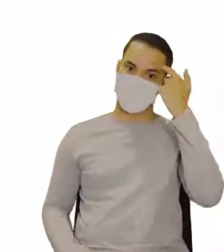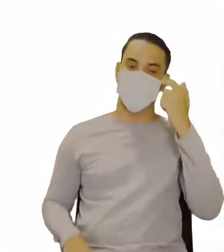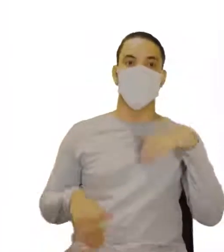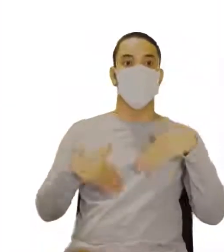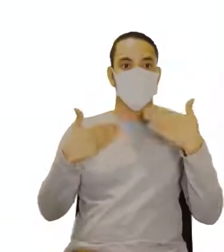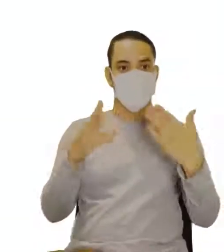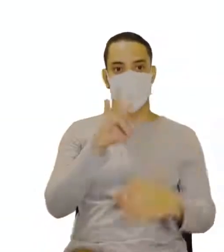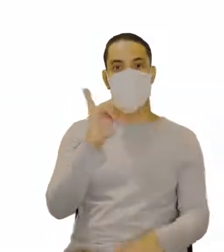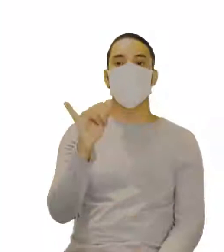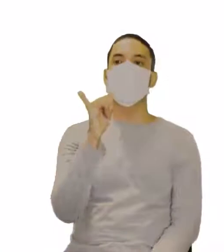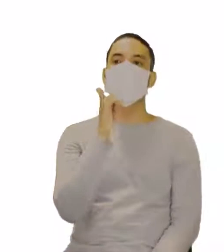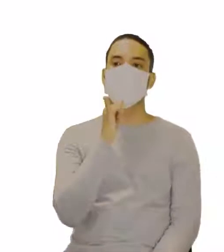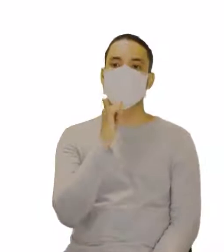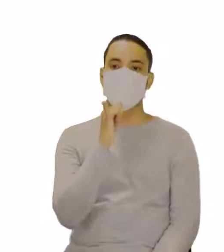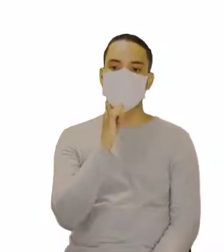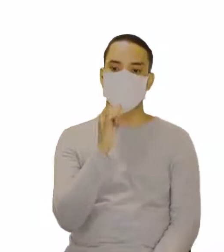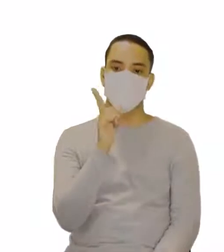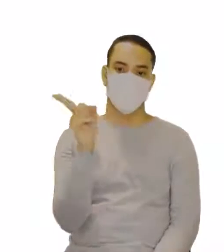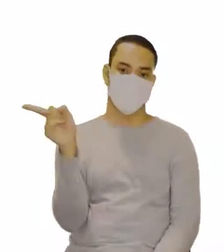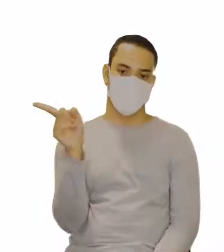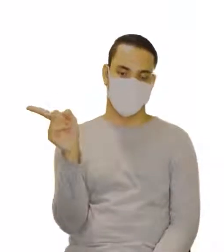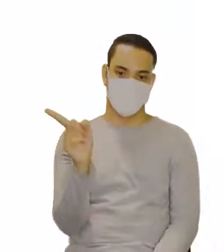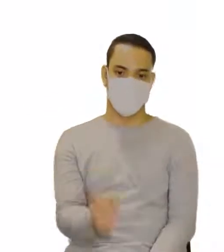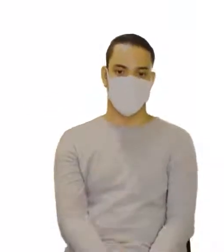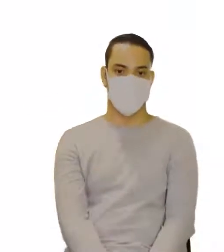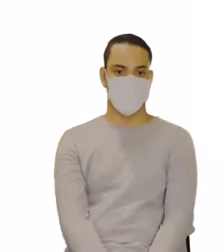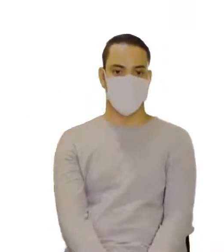um exemplo.